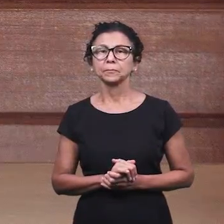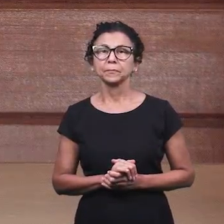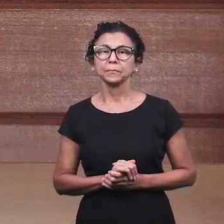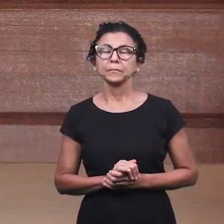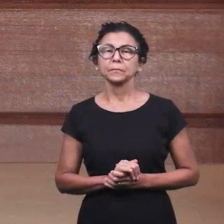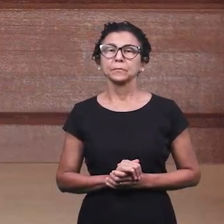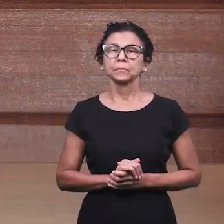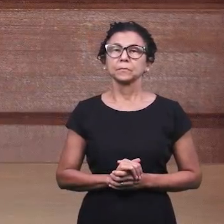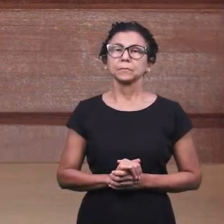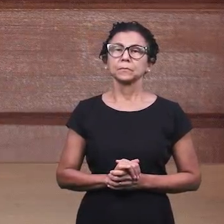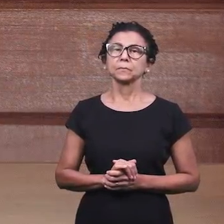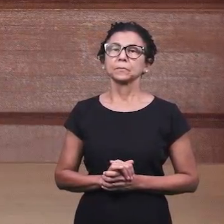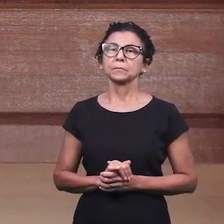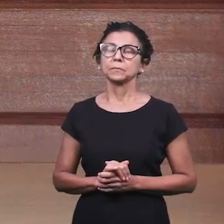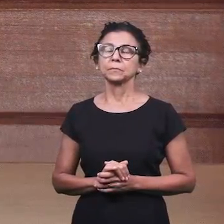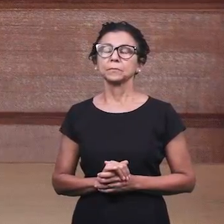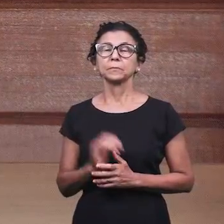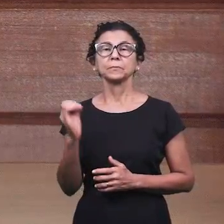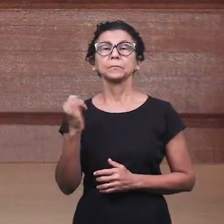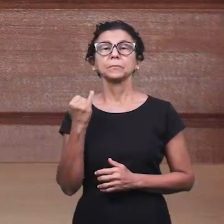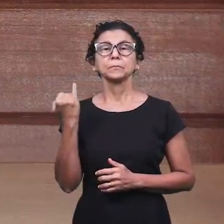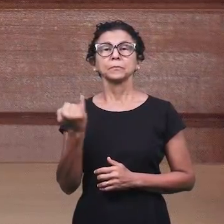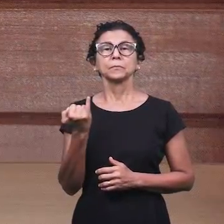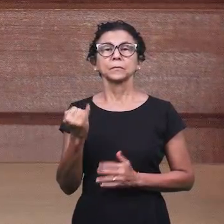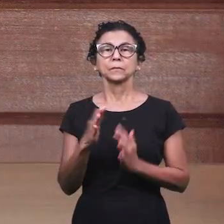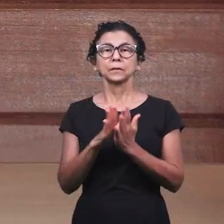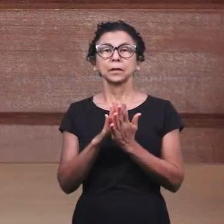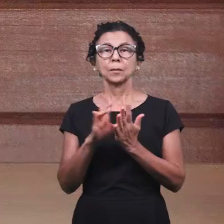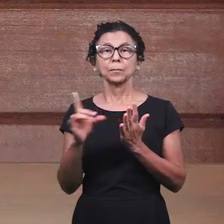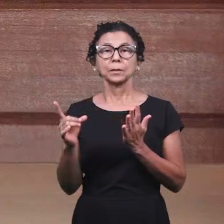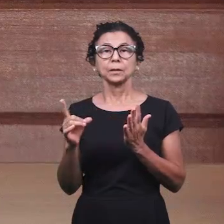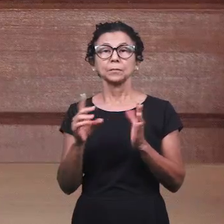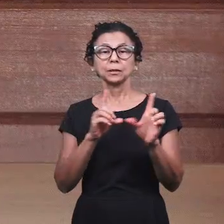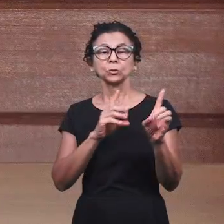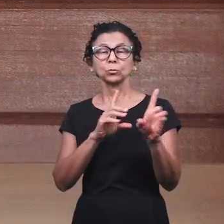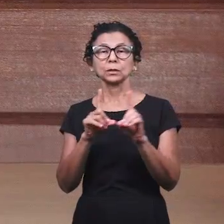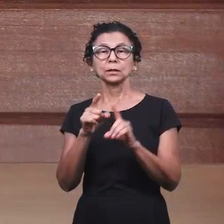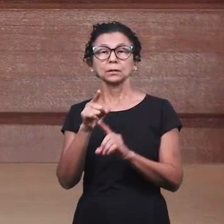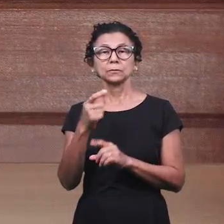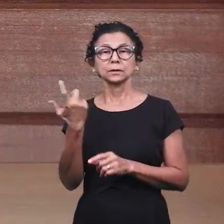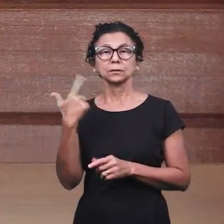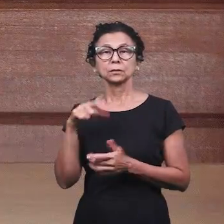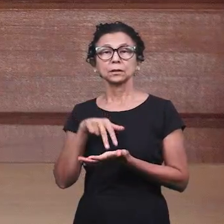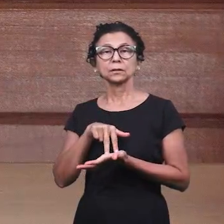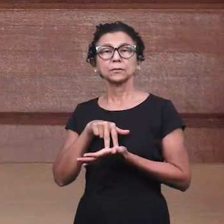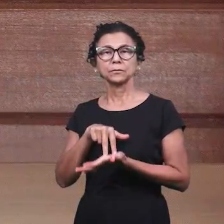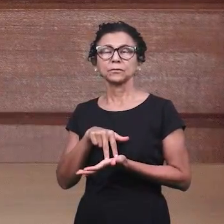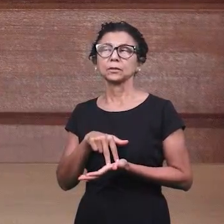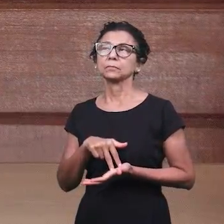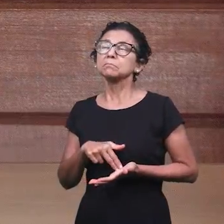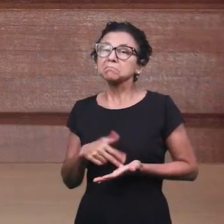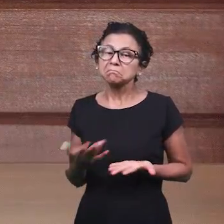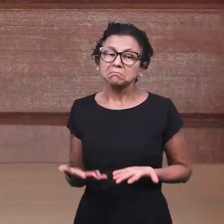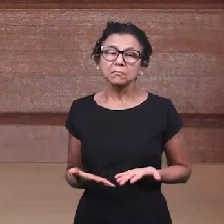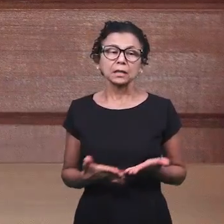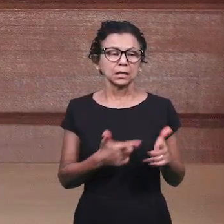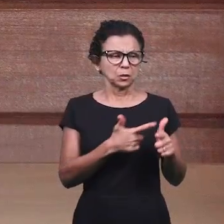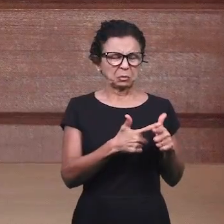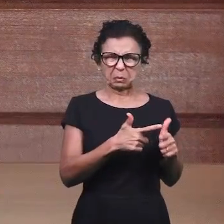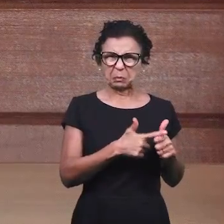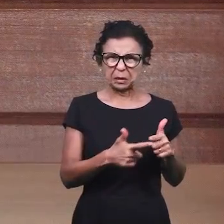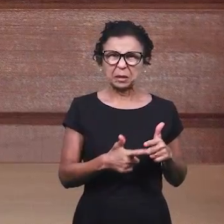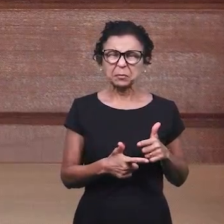participa, que a igreja recebe essa doutrina, porque é ouvir e aplicar. Quando Jesus fala ouvir e escutar,